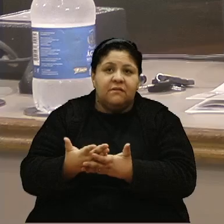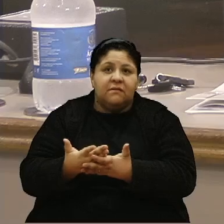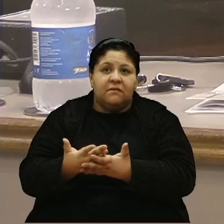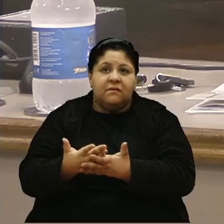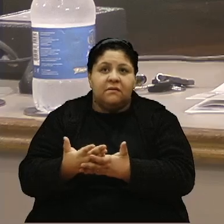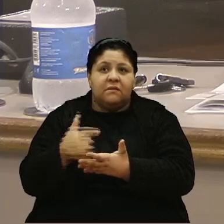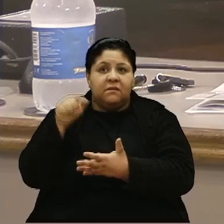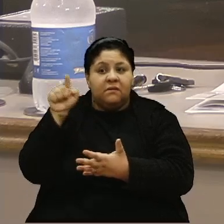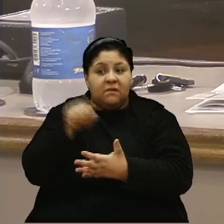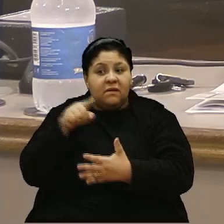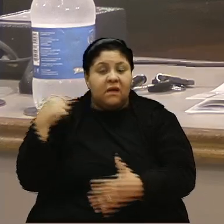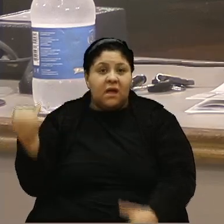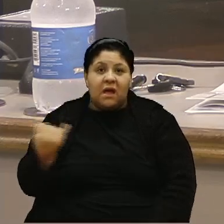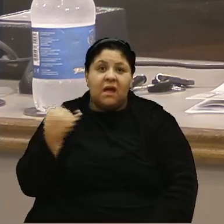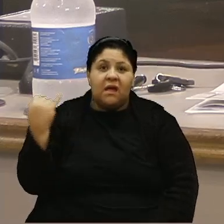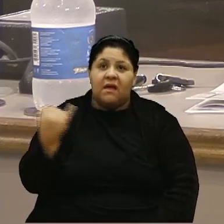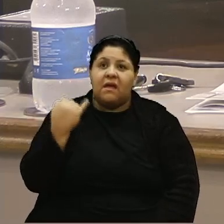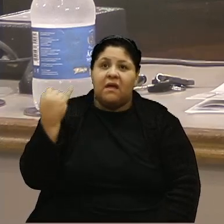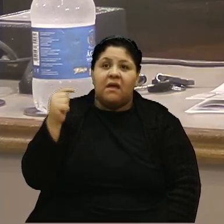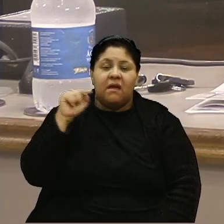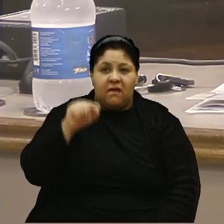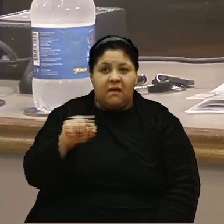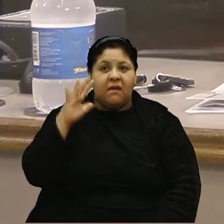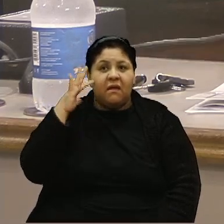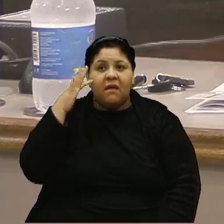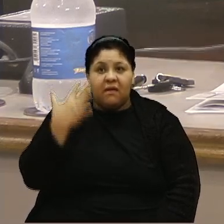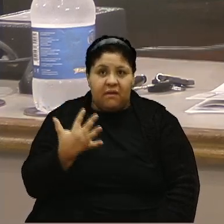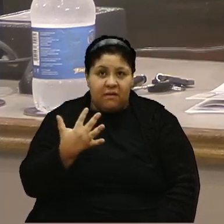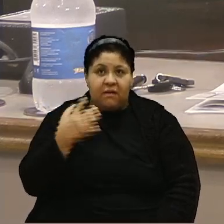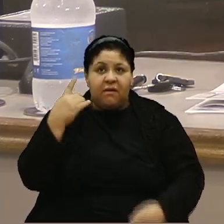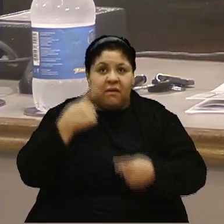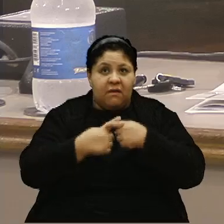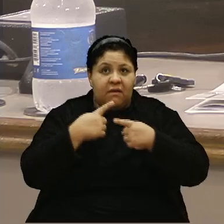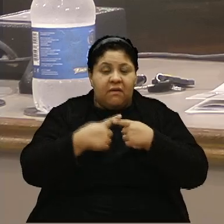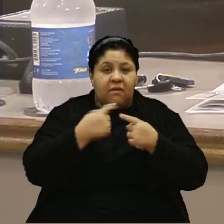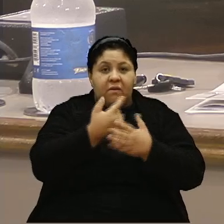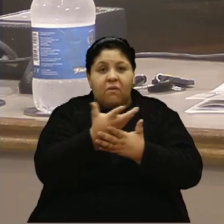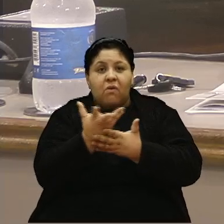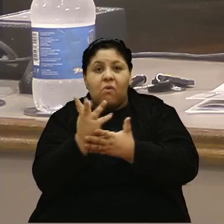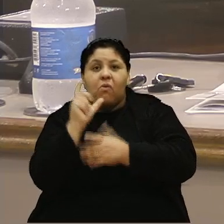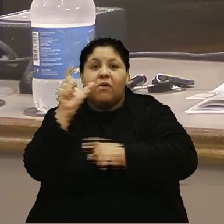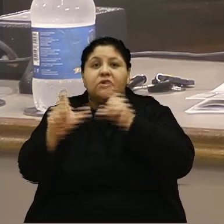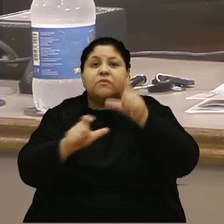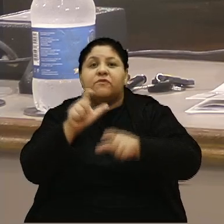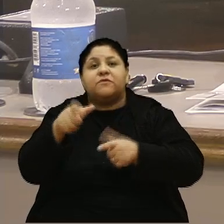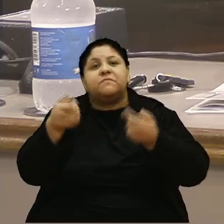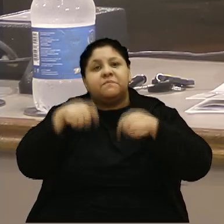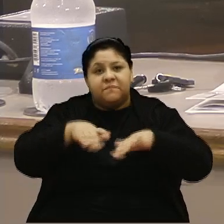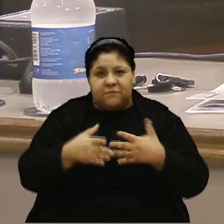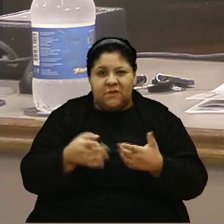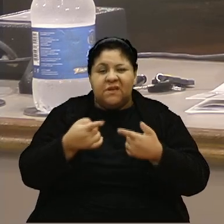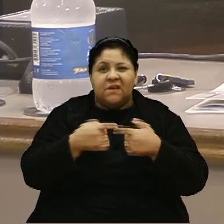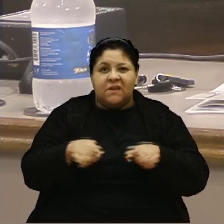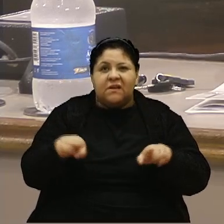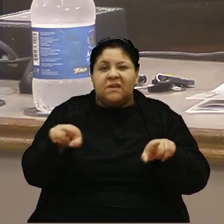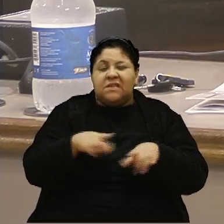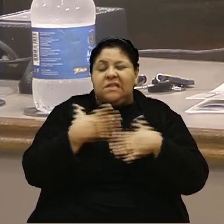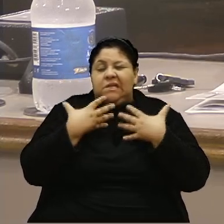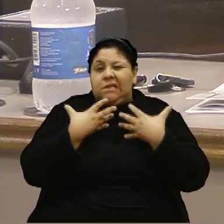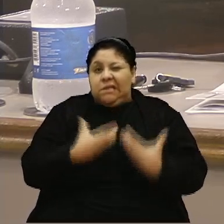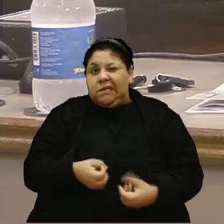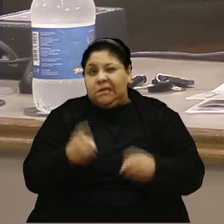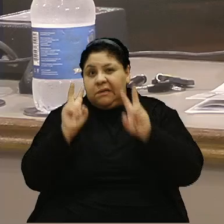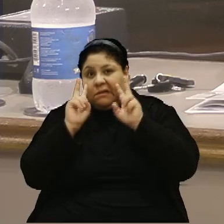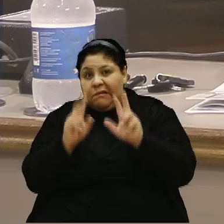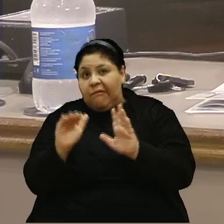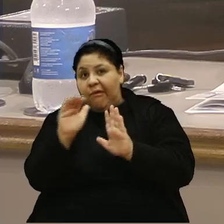é importantíssimo que ele realmente aconteça, porque quantos professores precisando? Mas a gente está cansado de ver